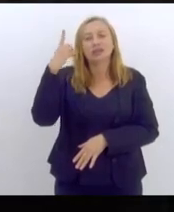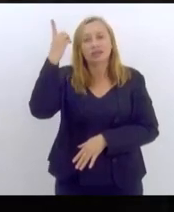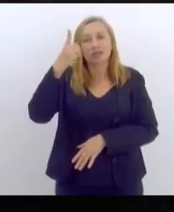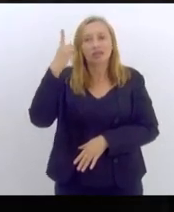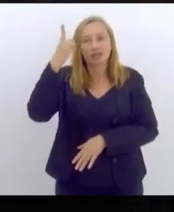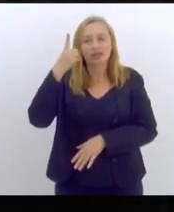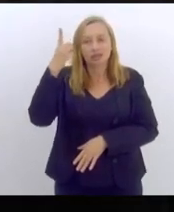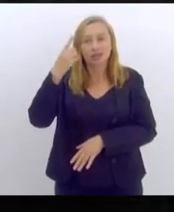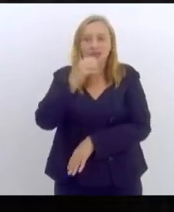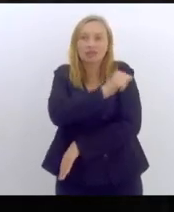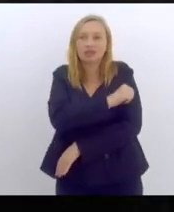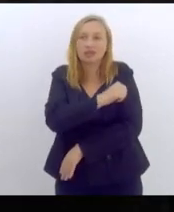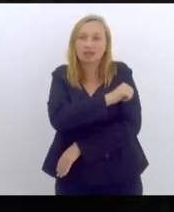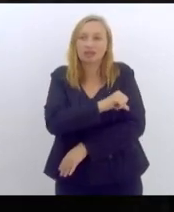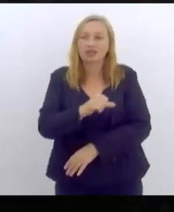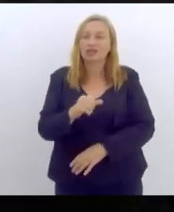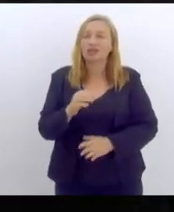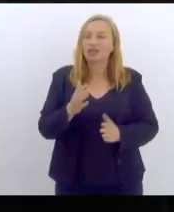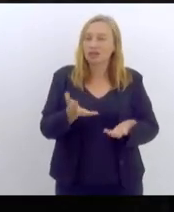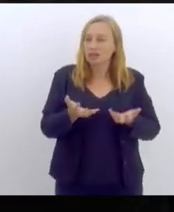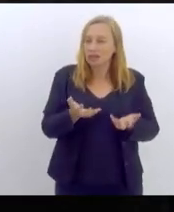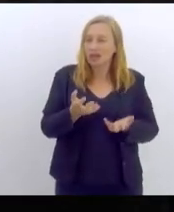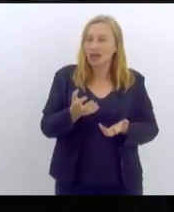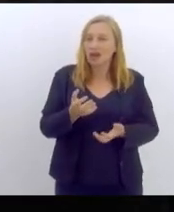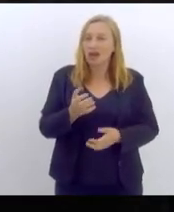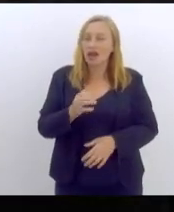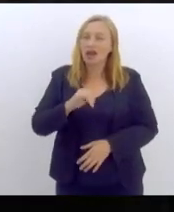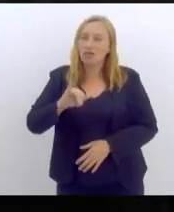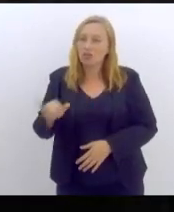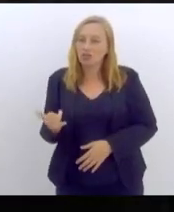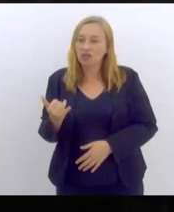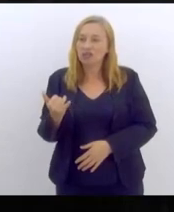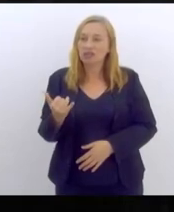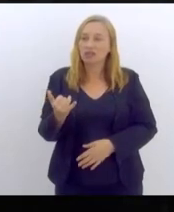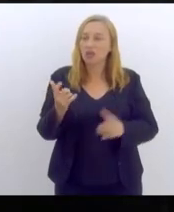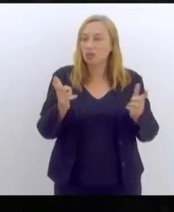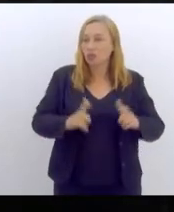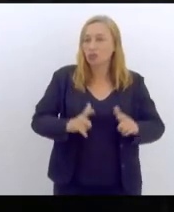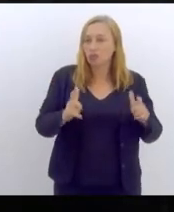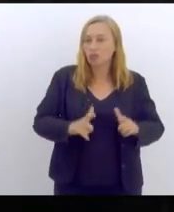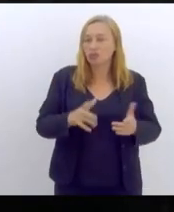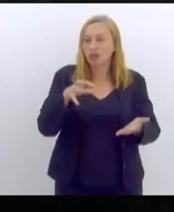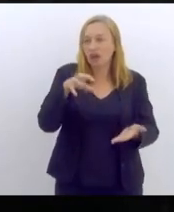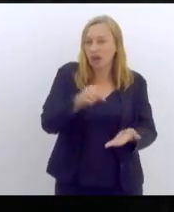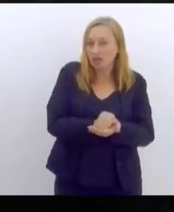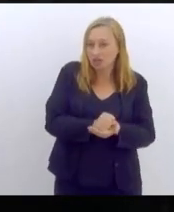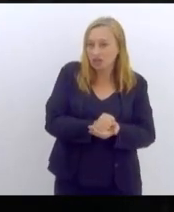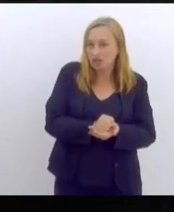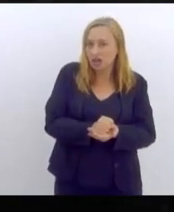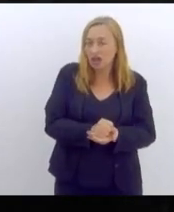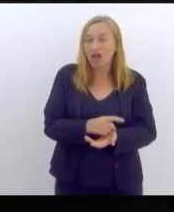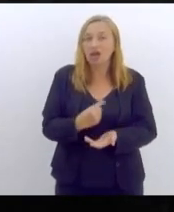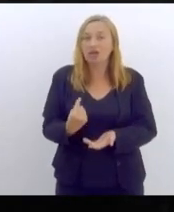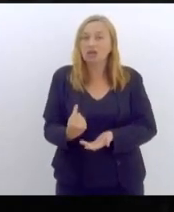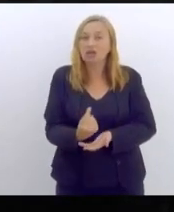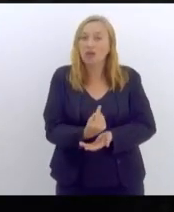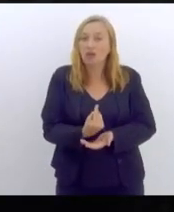Queria aproveitar o espaço, primeiro, para registrar o feito histórico que nós